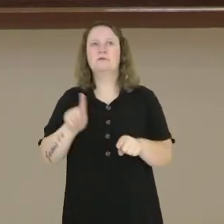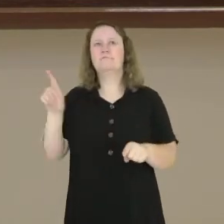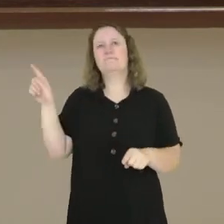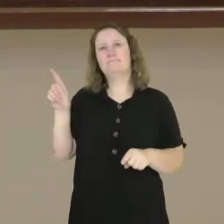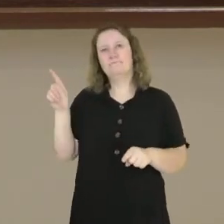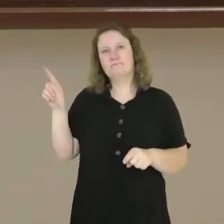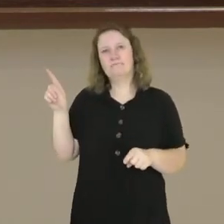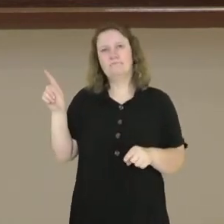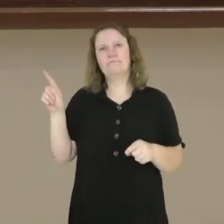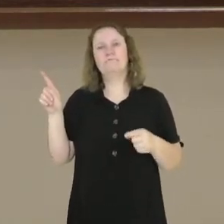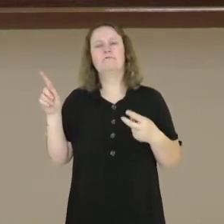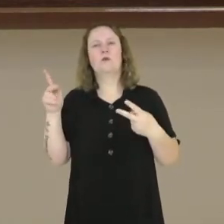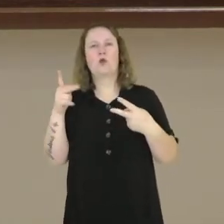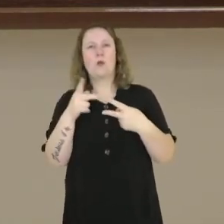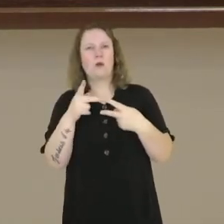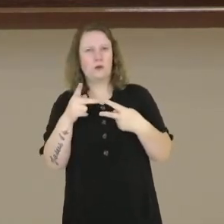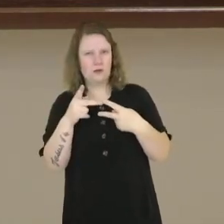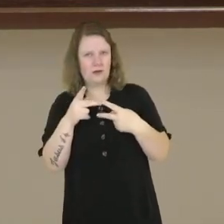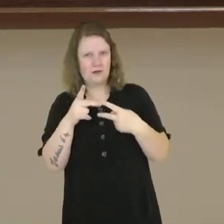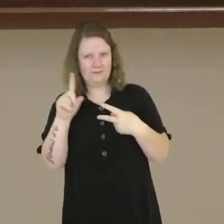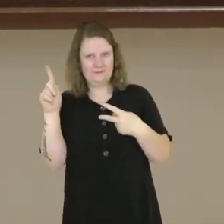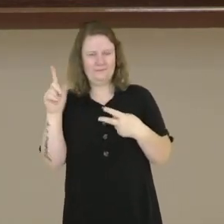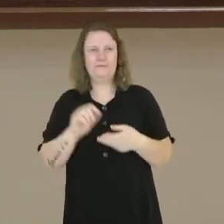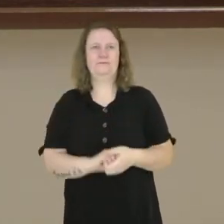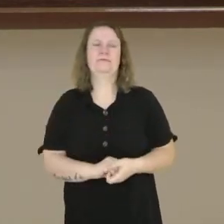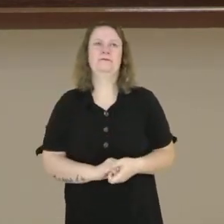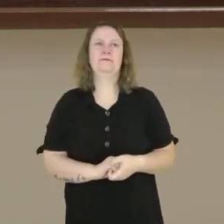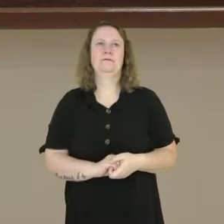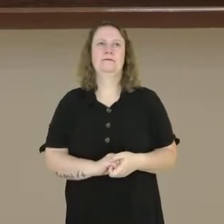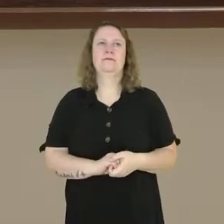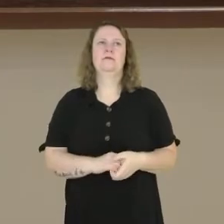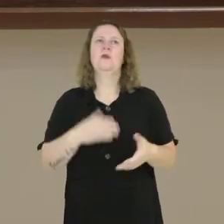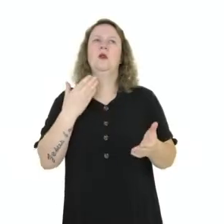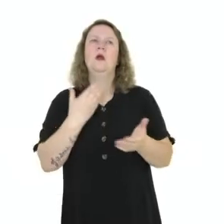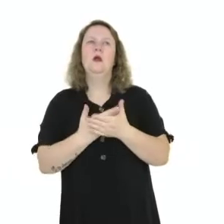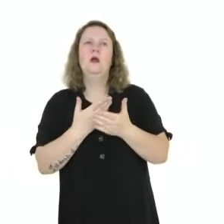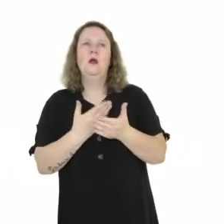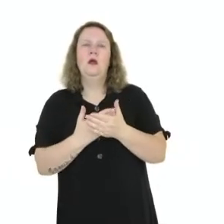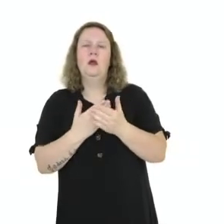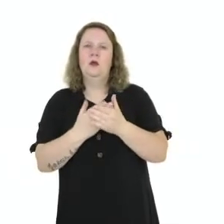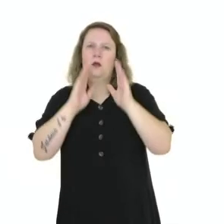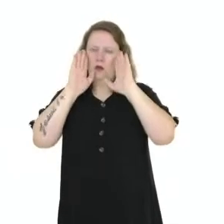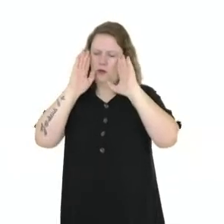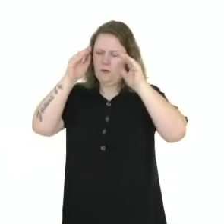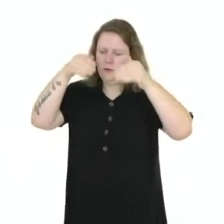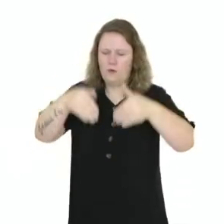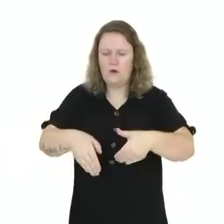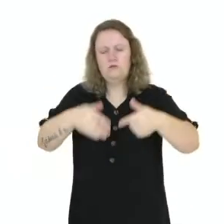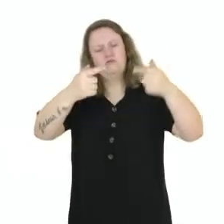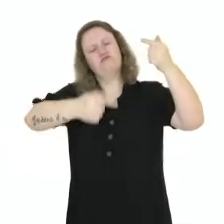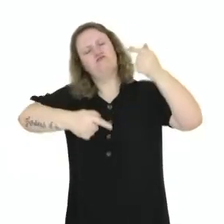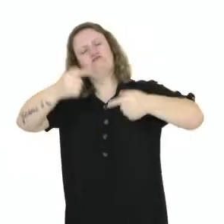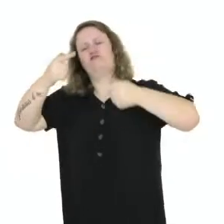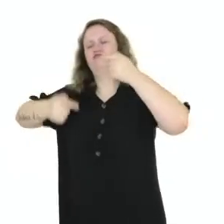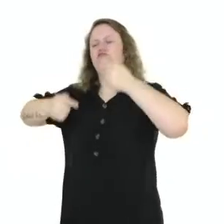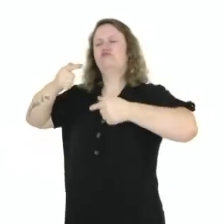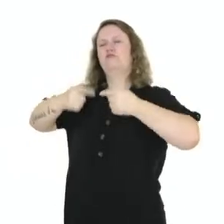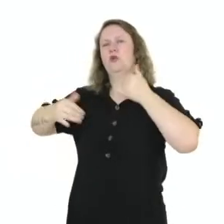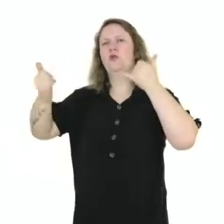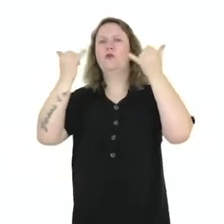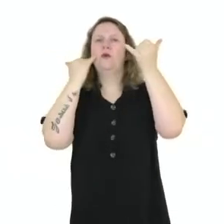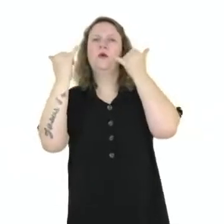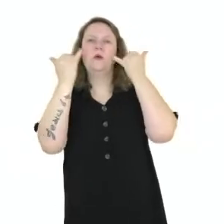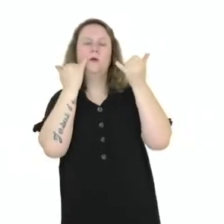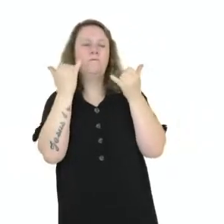tem valor de substantivo. A aula se centra em discutir as notícias e encontrar